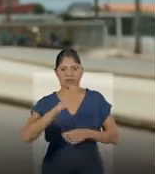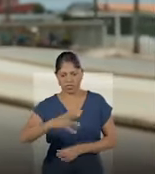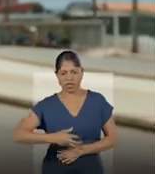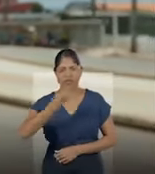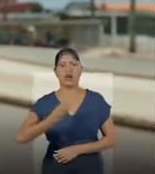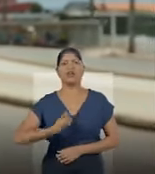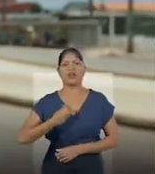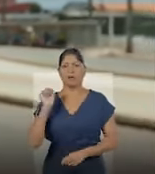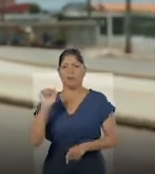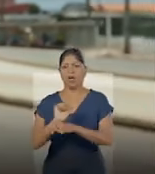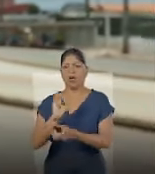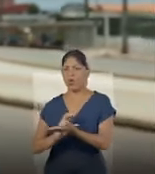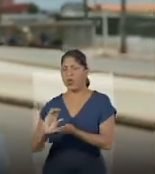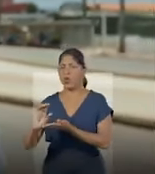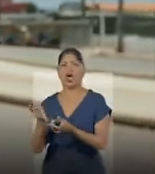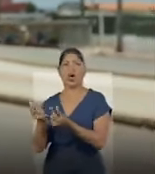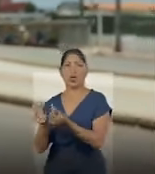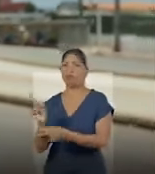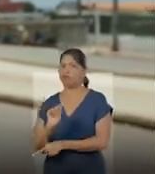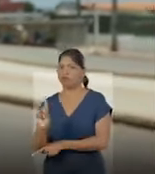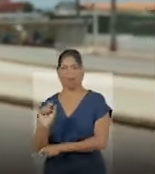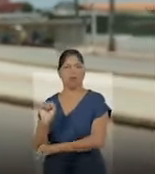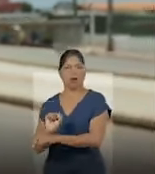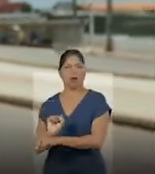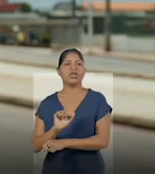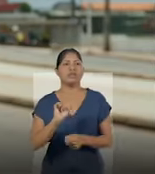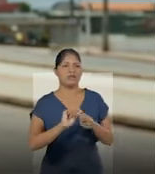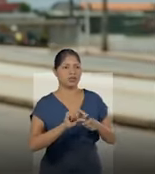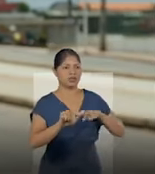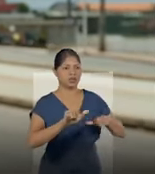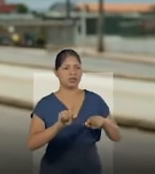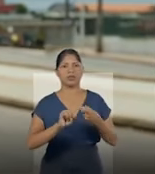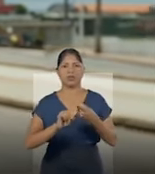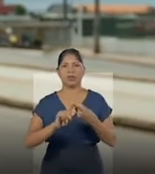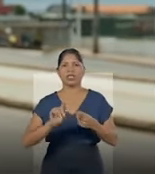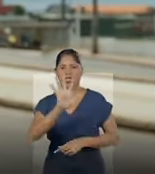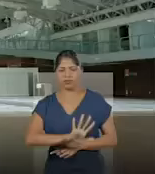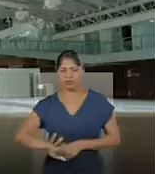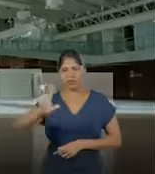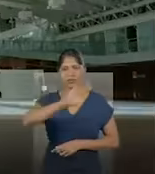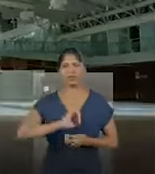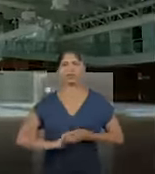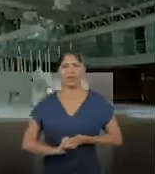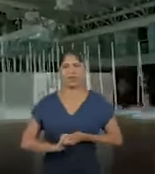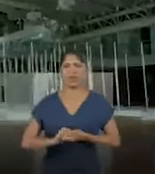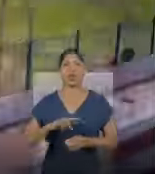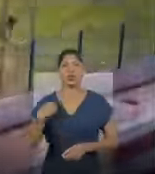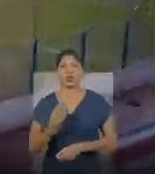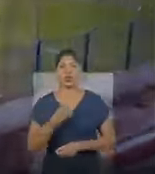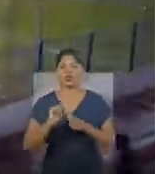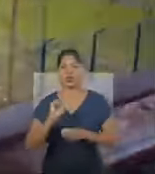salvar vidas, sem parar de investir na economia. Geramos emprego e renda em todas as regiões. Nossa